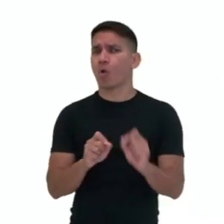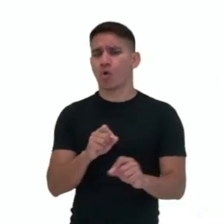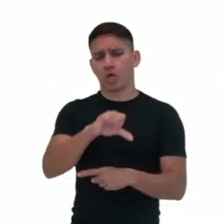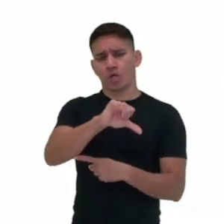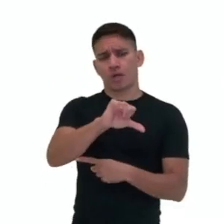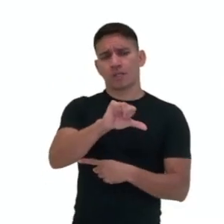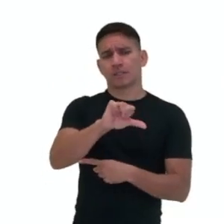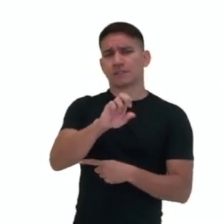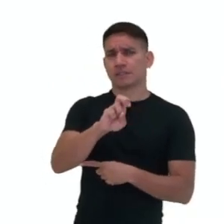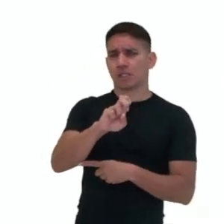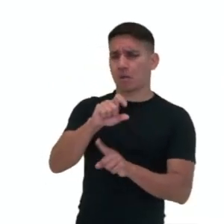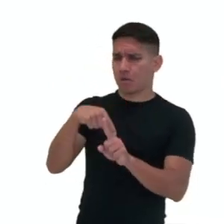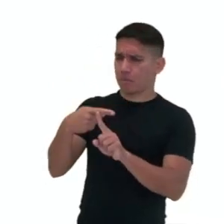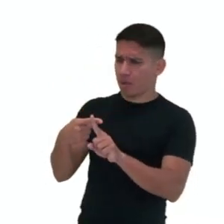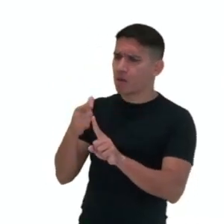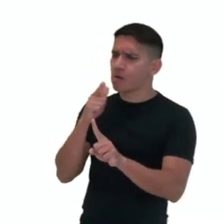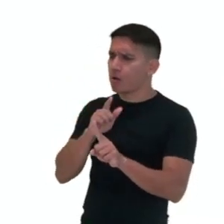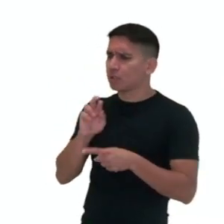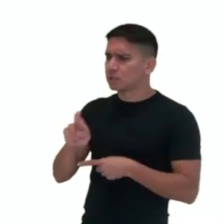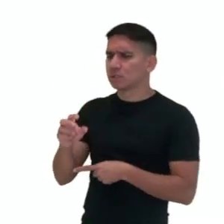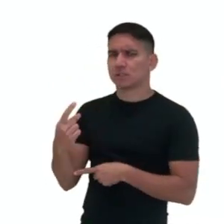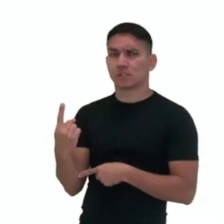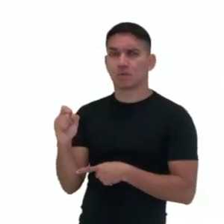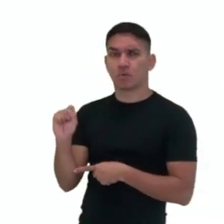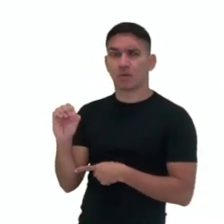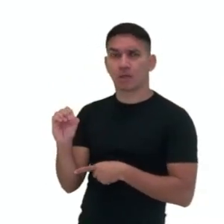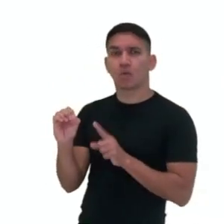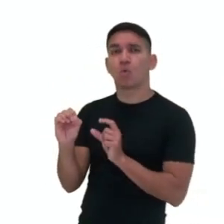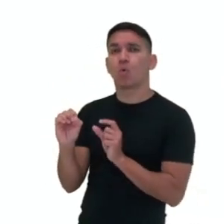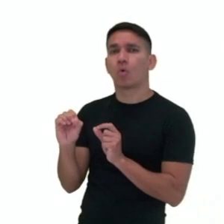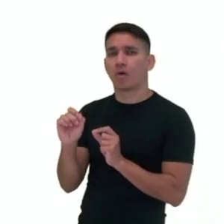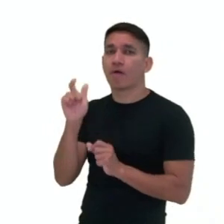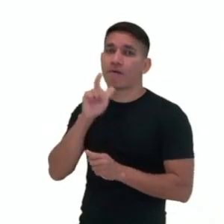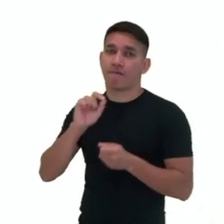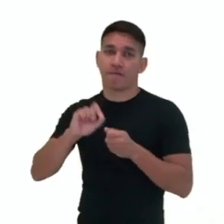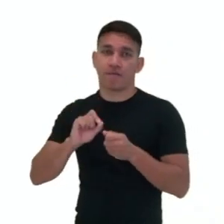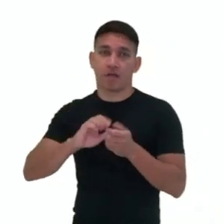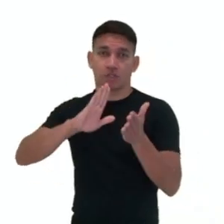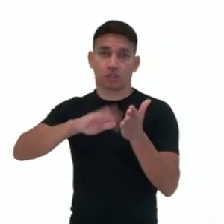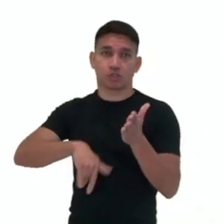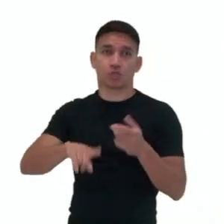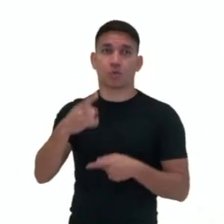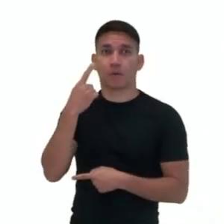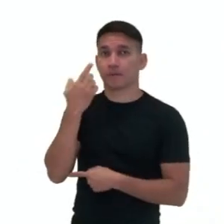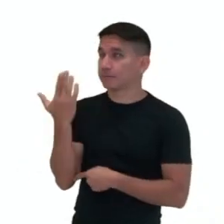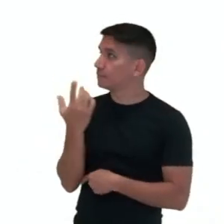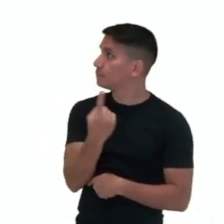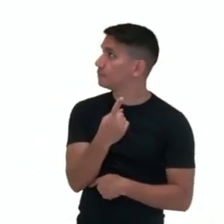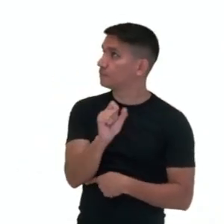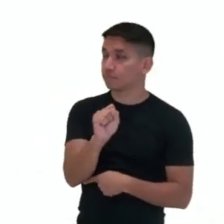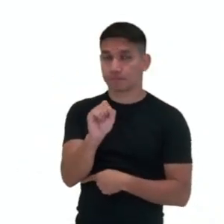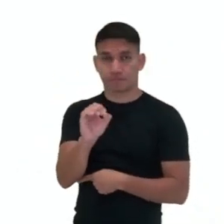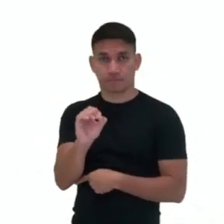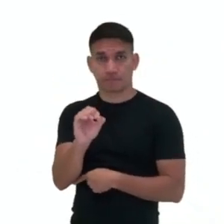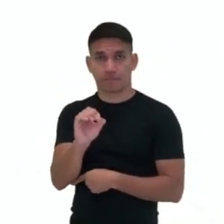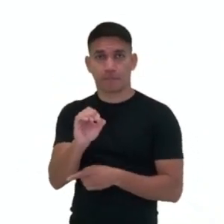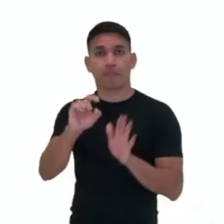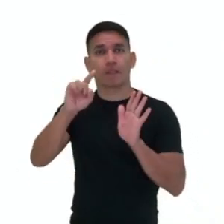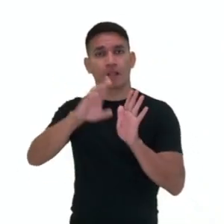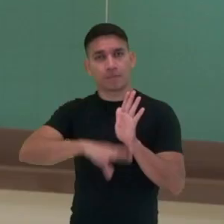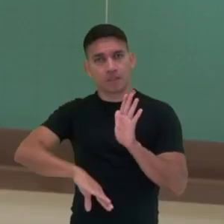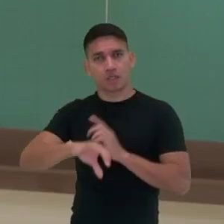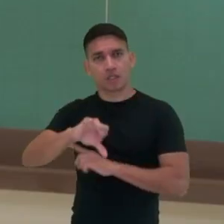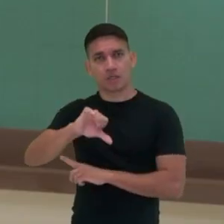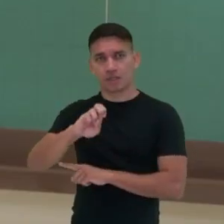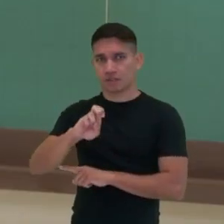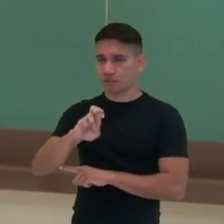né? Se eu tenho 95, para chegar em 180, a gente pode fazer uma subtração. Então, vai ficar 180 menos 95, que nós